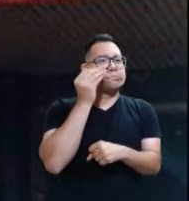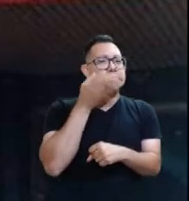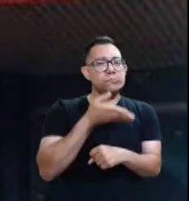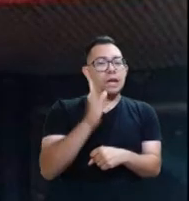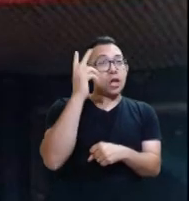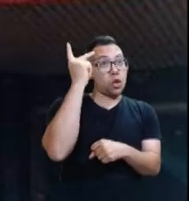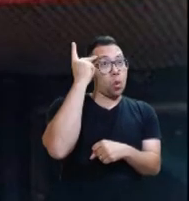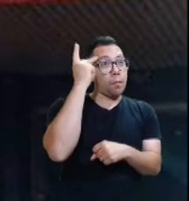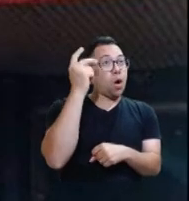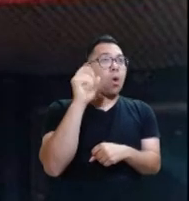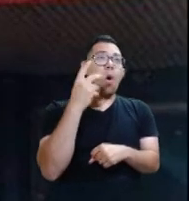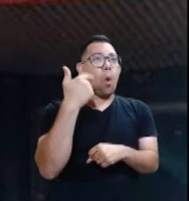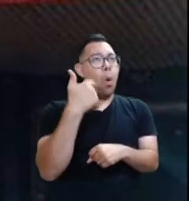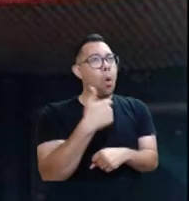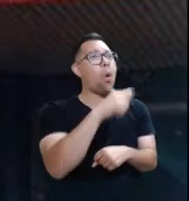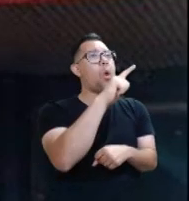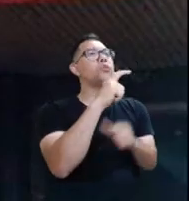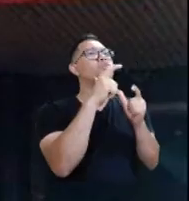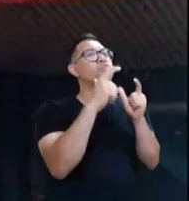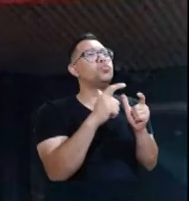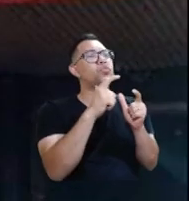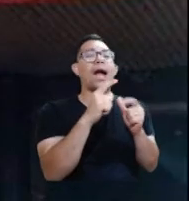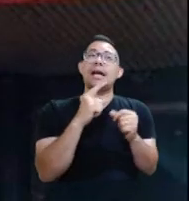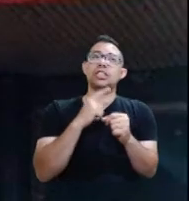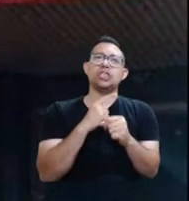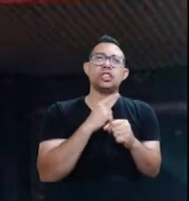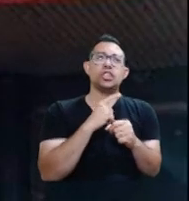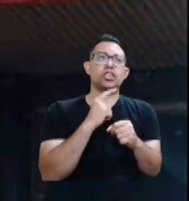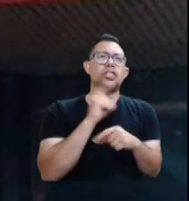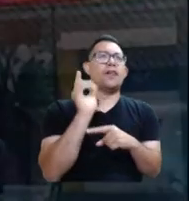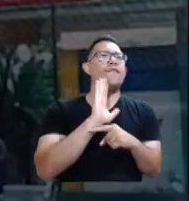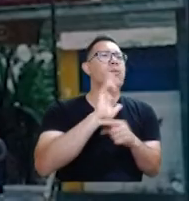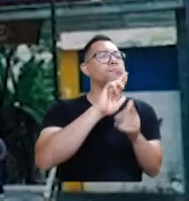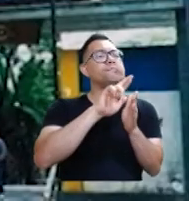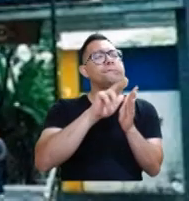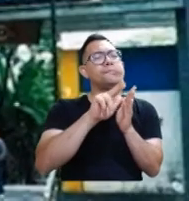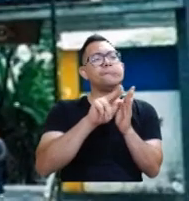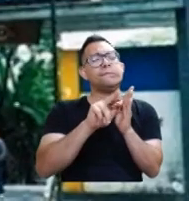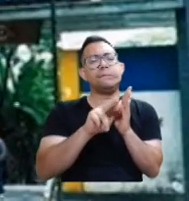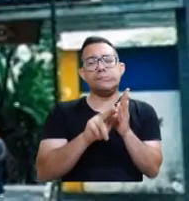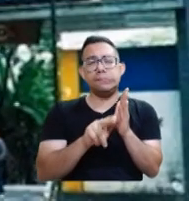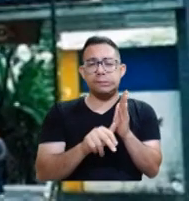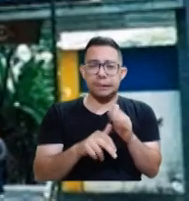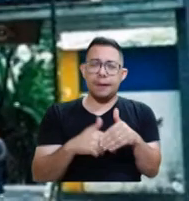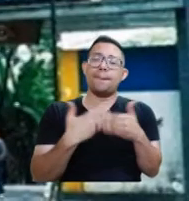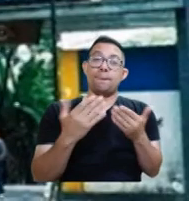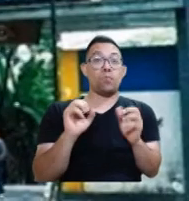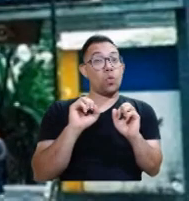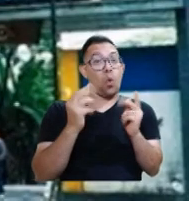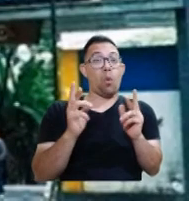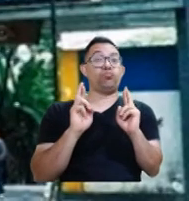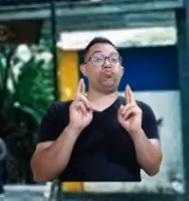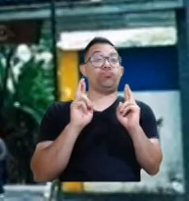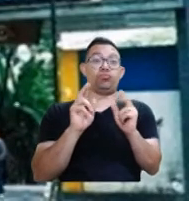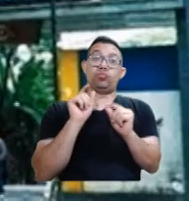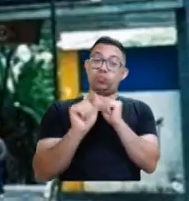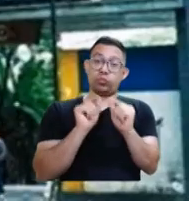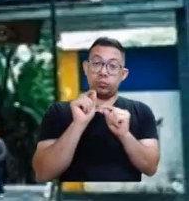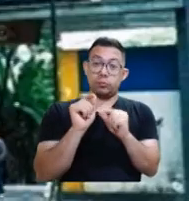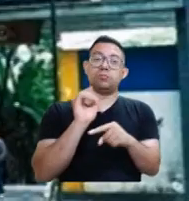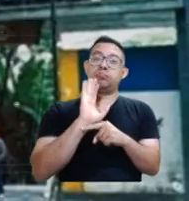São Paulo ou outra capital, que possibilitavam maior variedade de filmes, ou torcer para